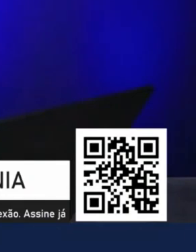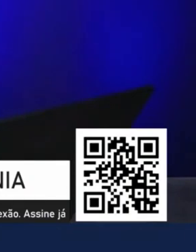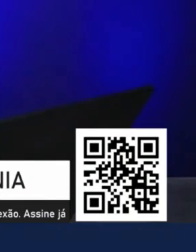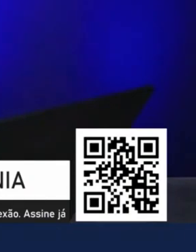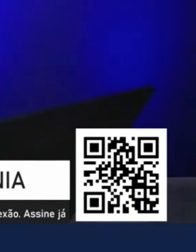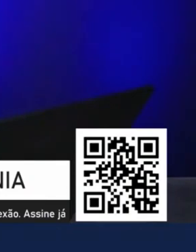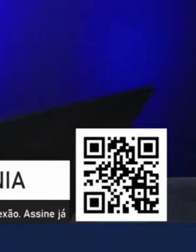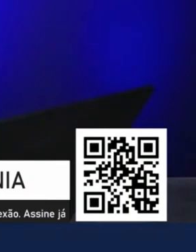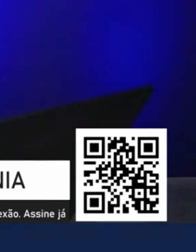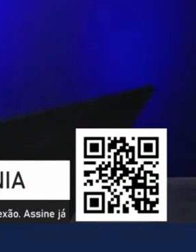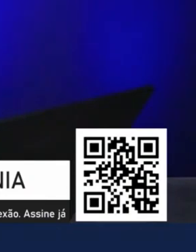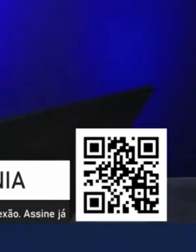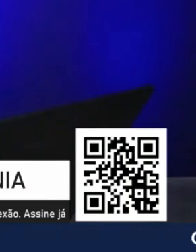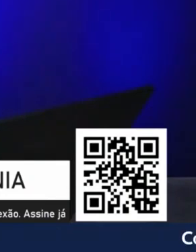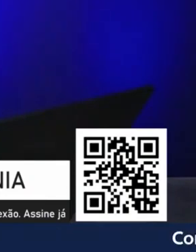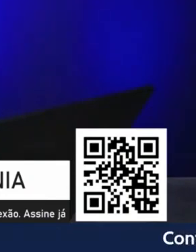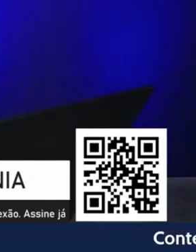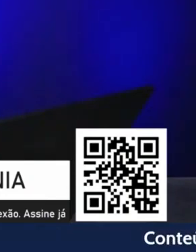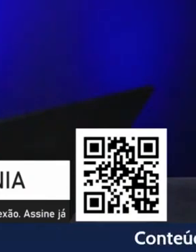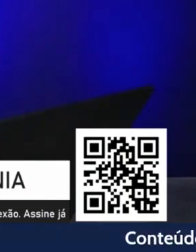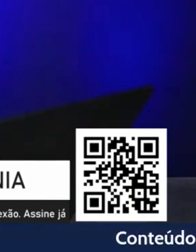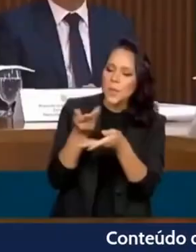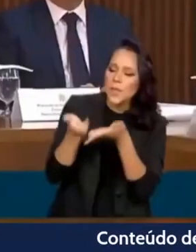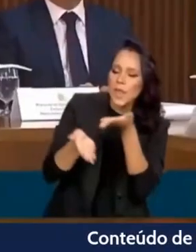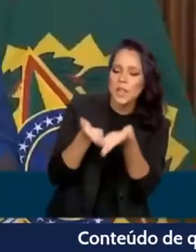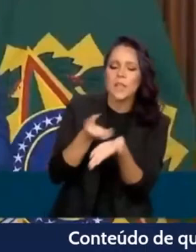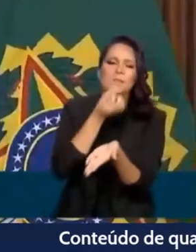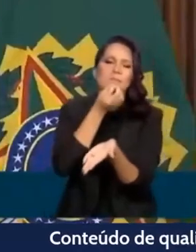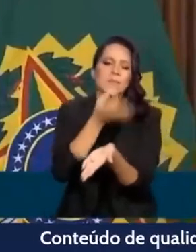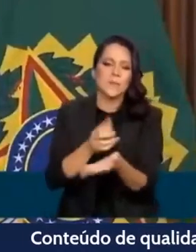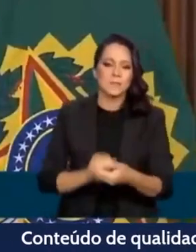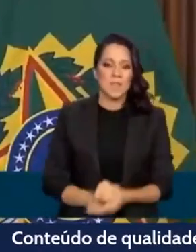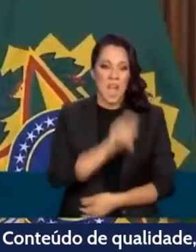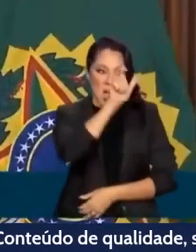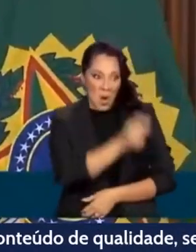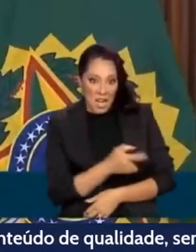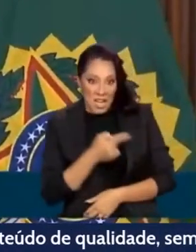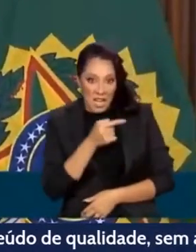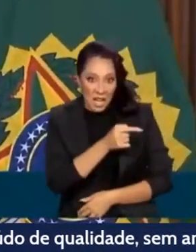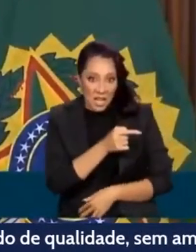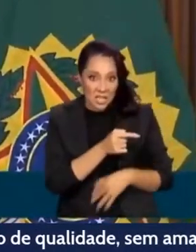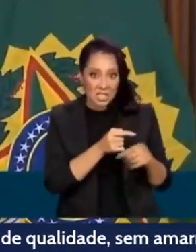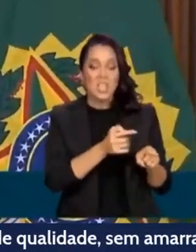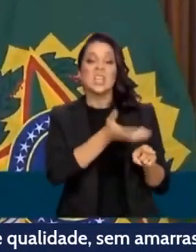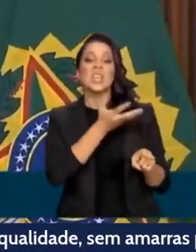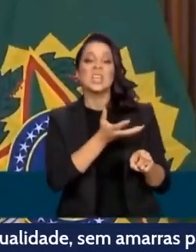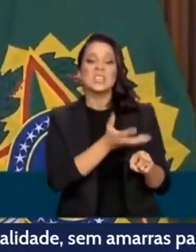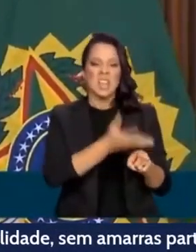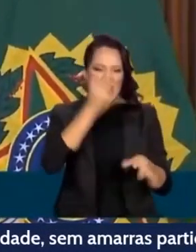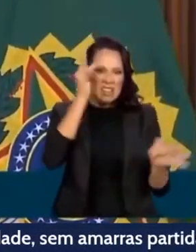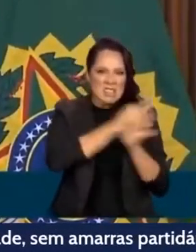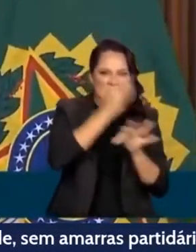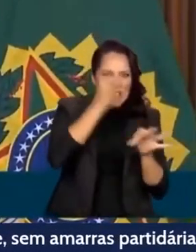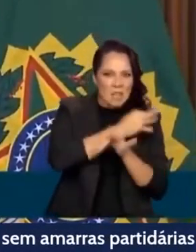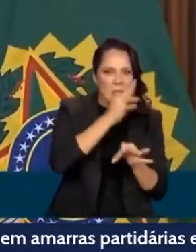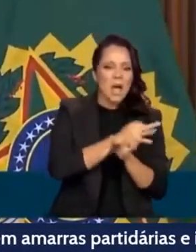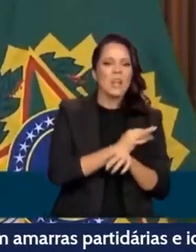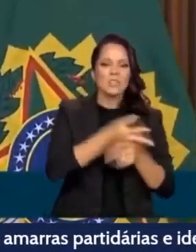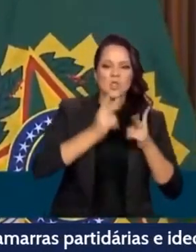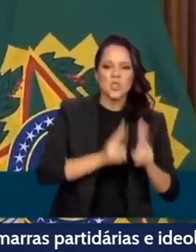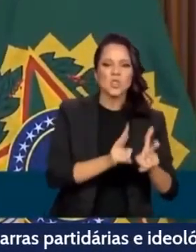nem com a ajuda do Carlos Favaro Solta aí o VP por favor agora aqueles que tiverem tem mais de continuar